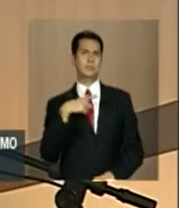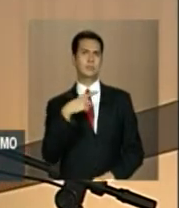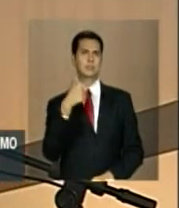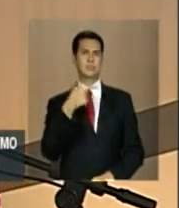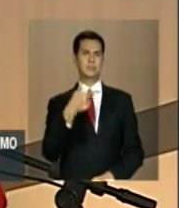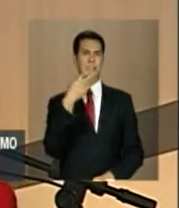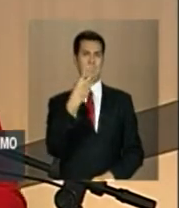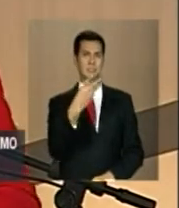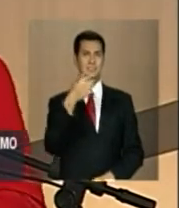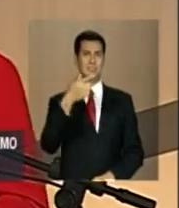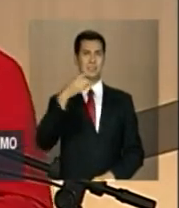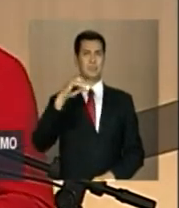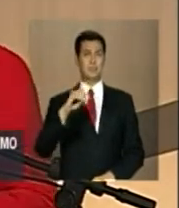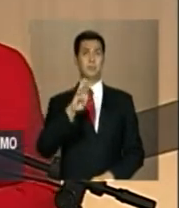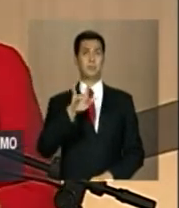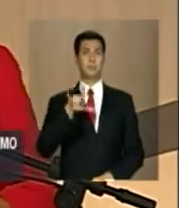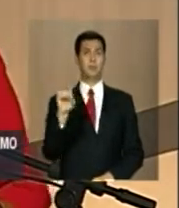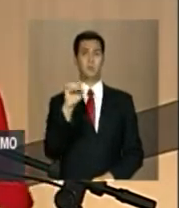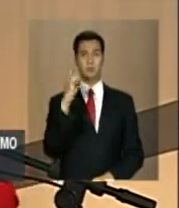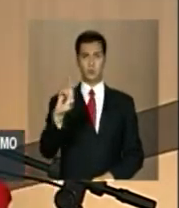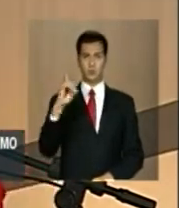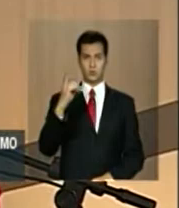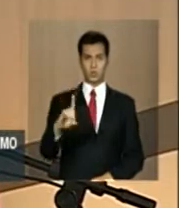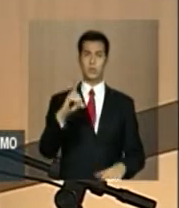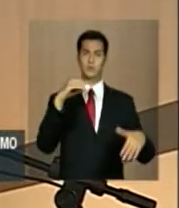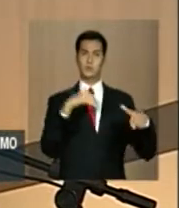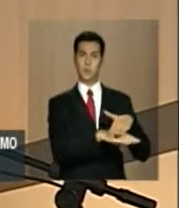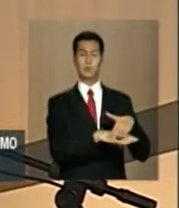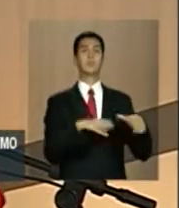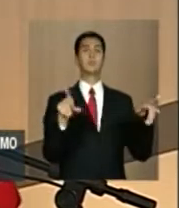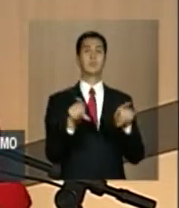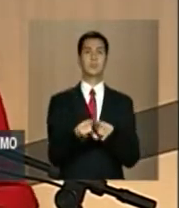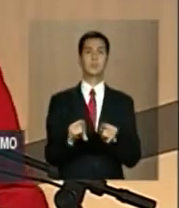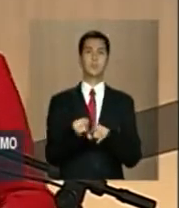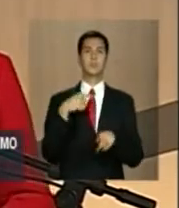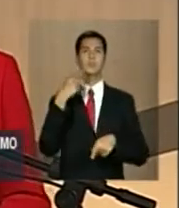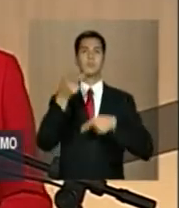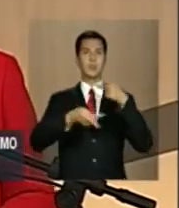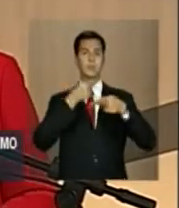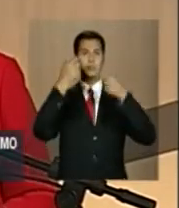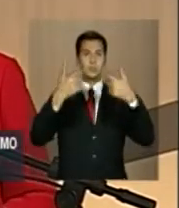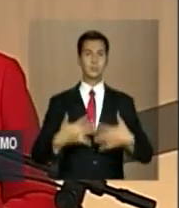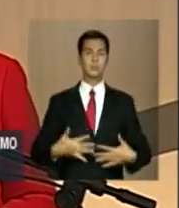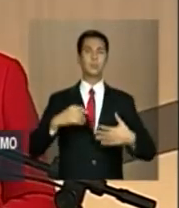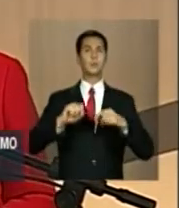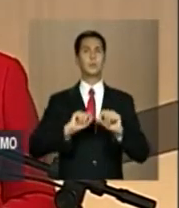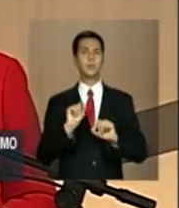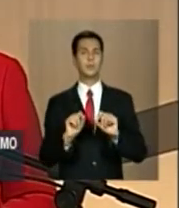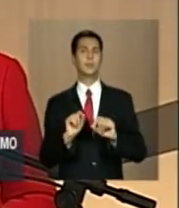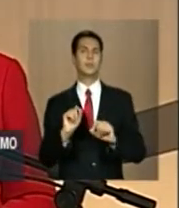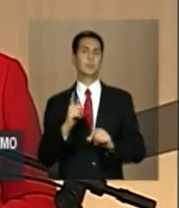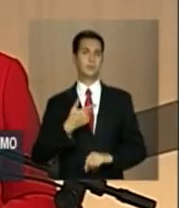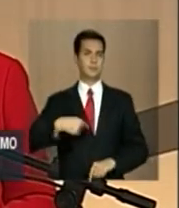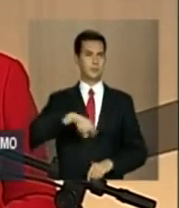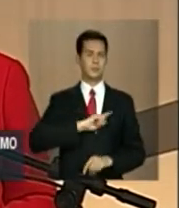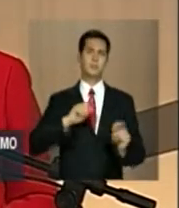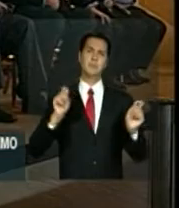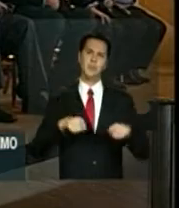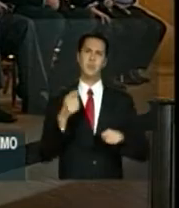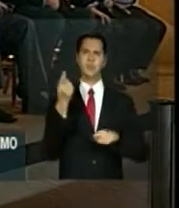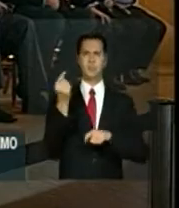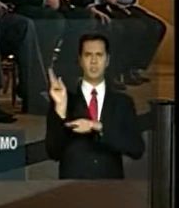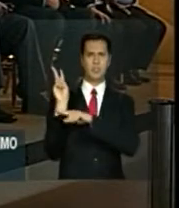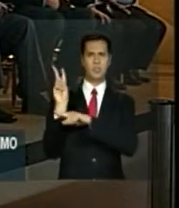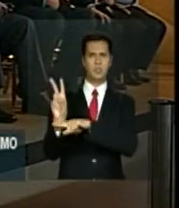dólares. Nem estou falando do tanto que nós temos também de capacidade de financiar e de